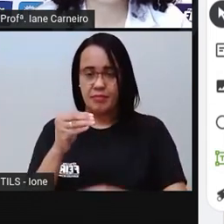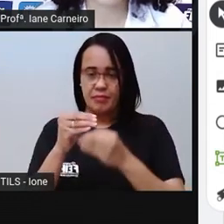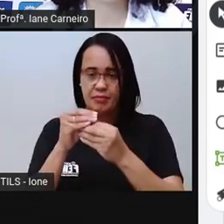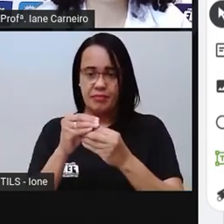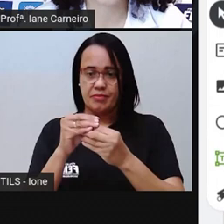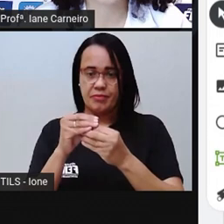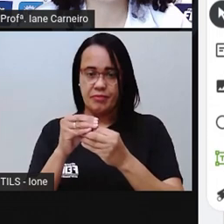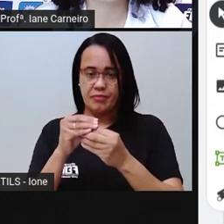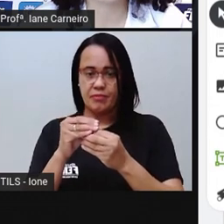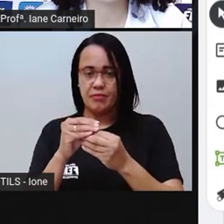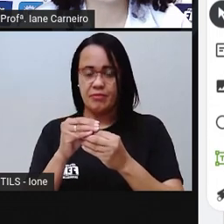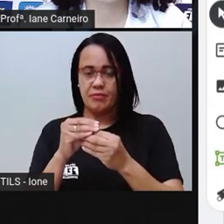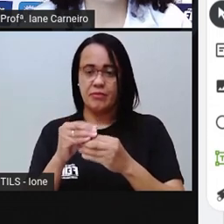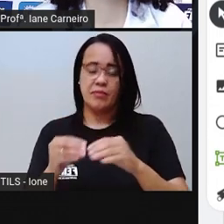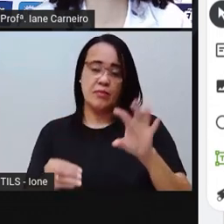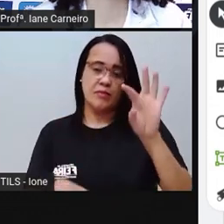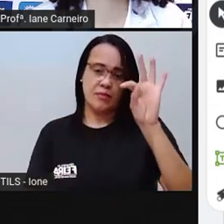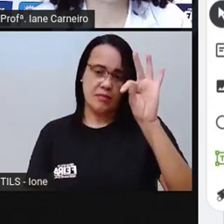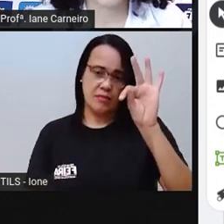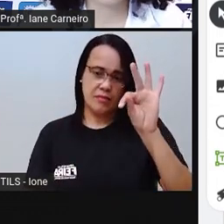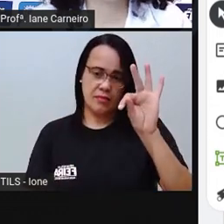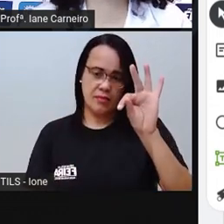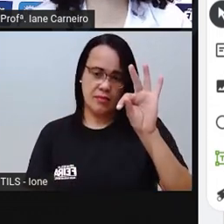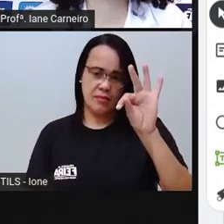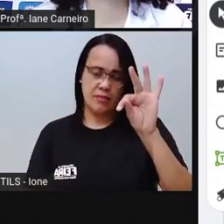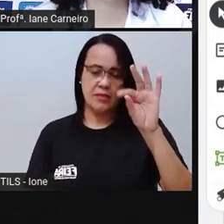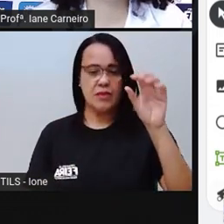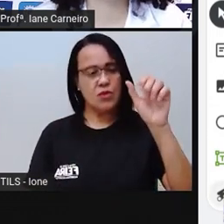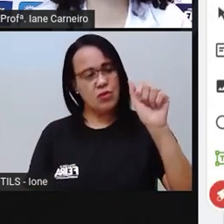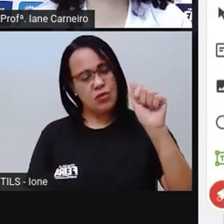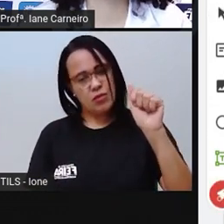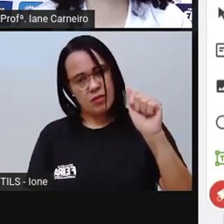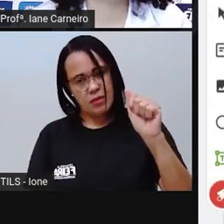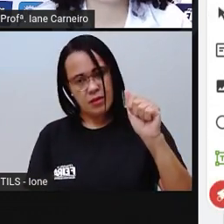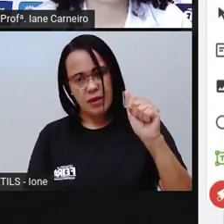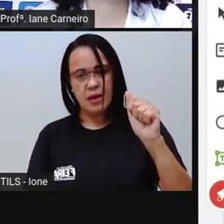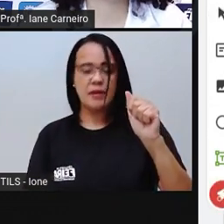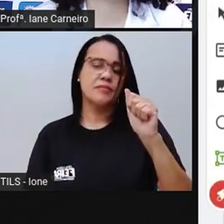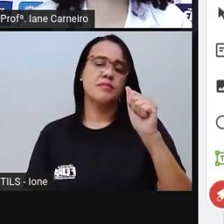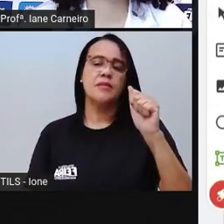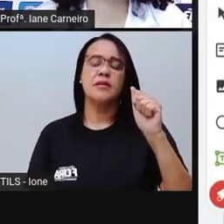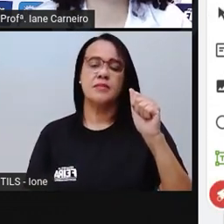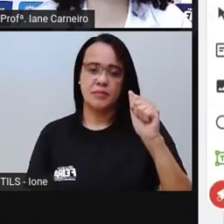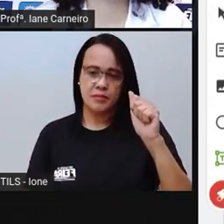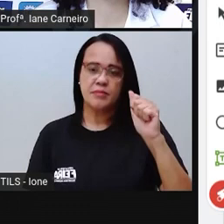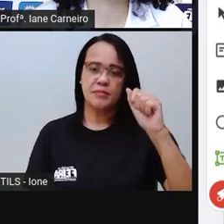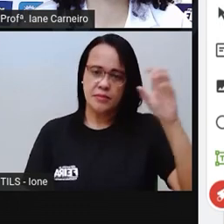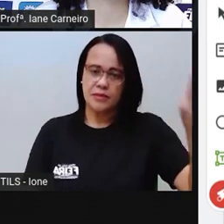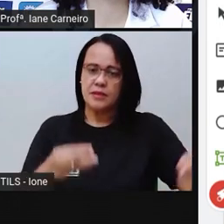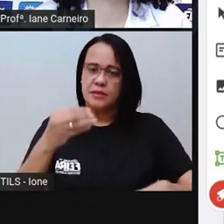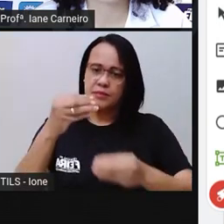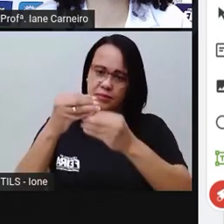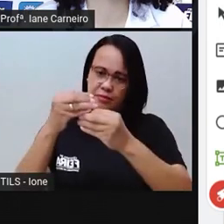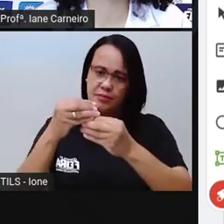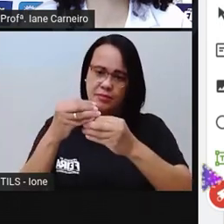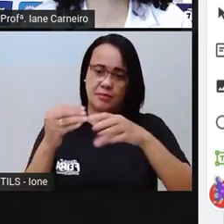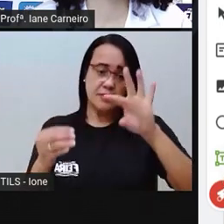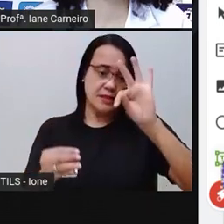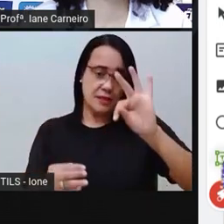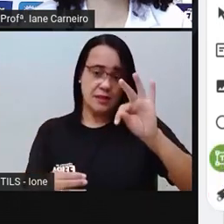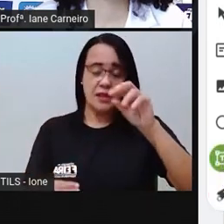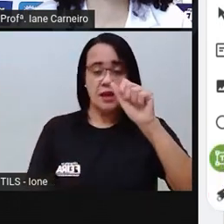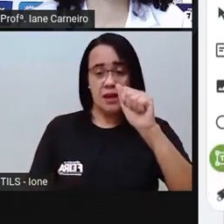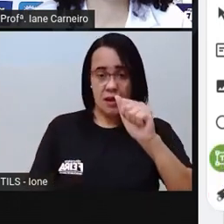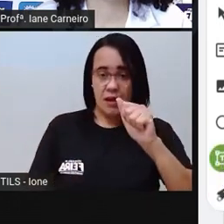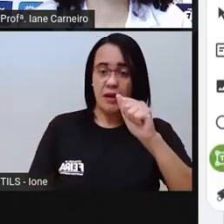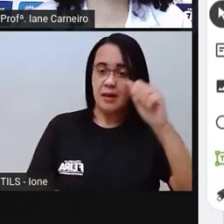gente usa qual consoante? O T junto com o A, não é isso? Ó, tá.